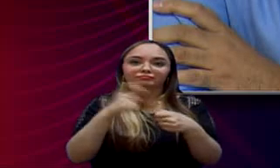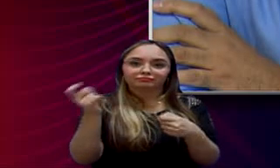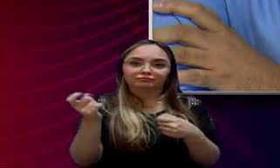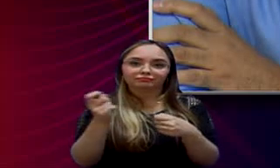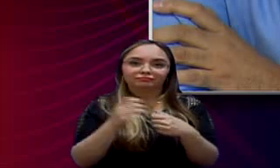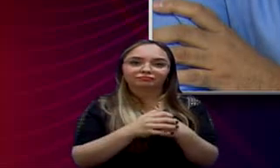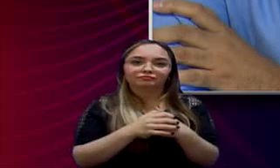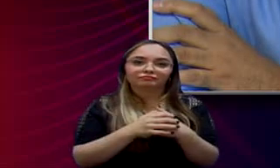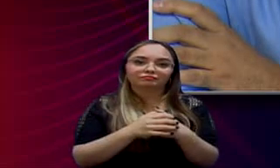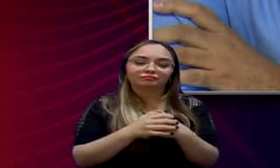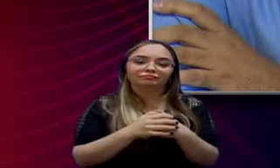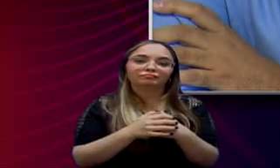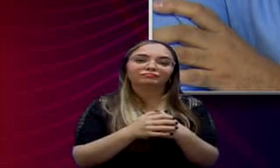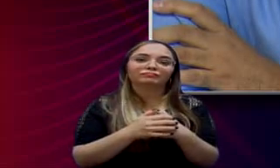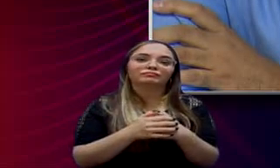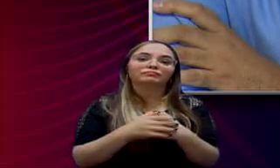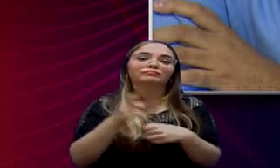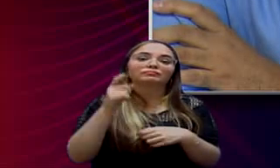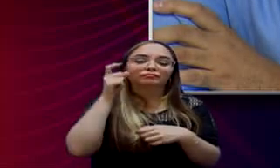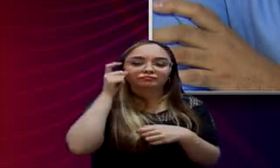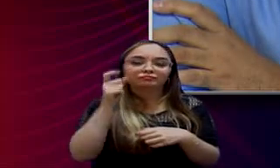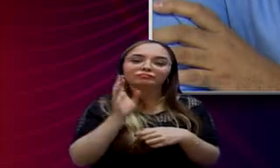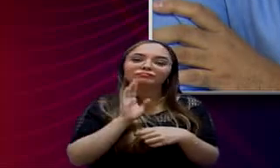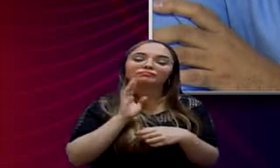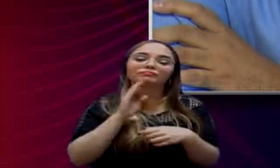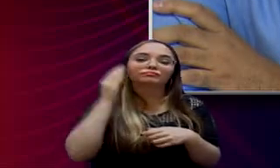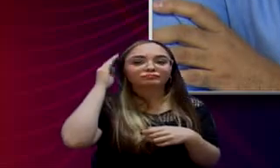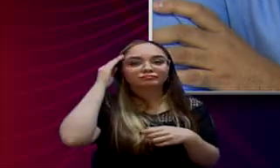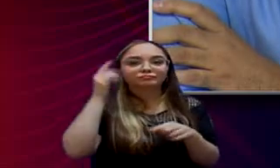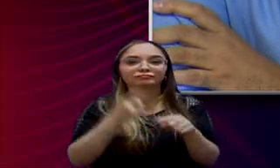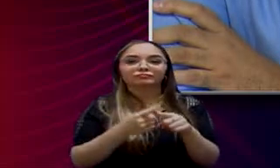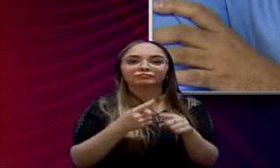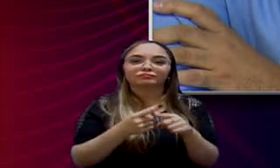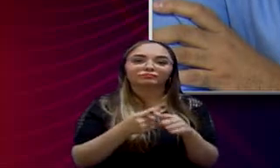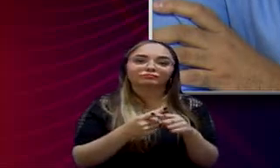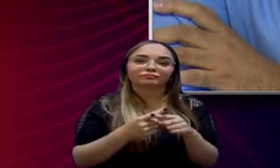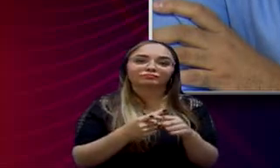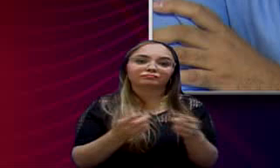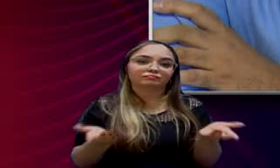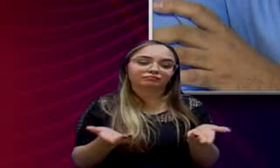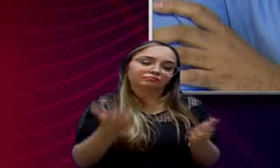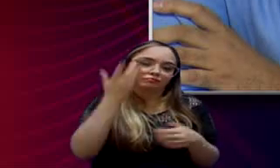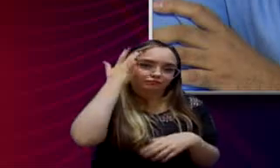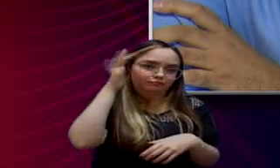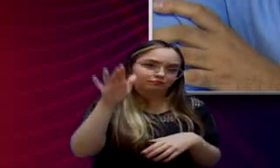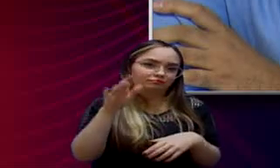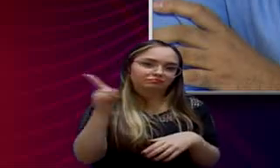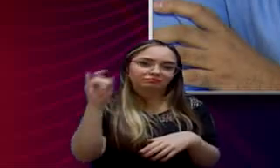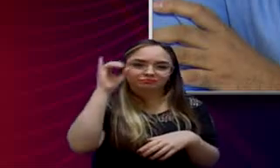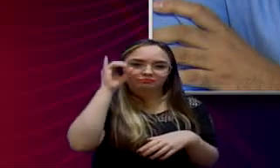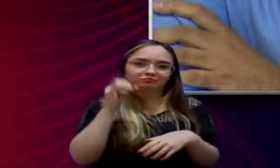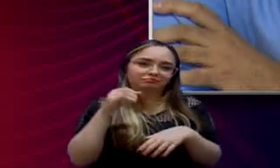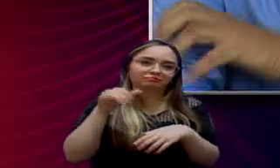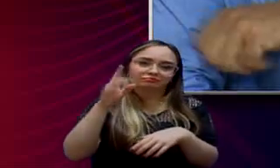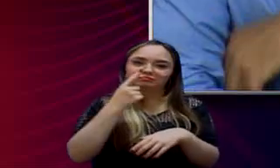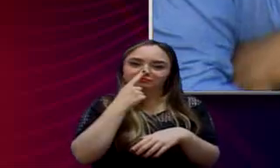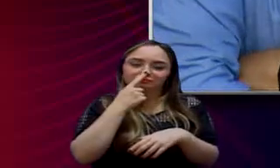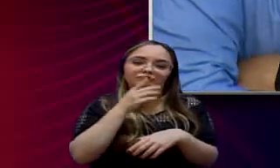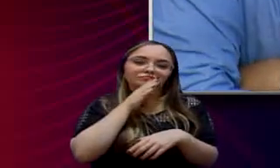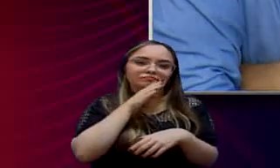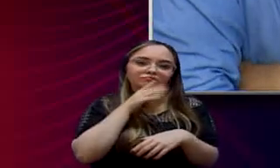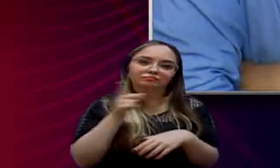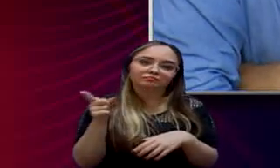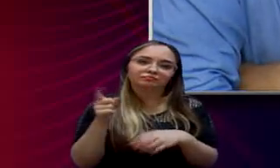é descrendenciamento é interessante a gente entender isso porque até hoje eu não sei a Iara tá mais familiarizada né